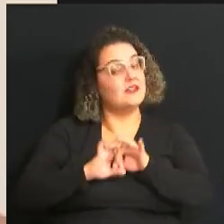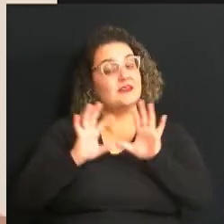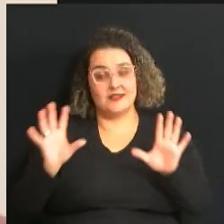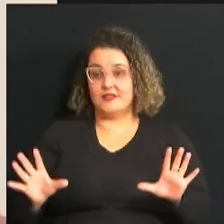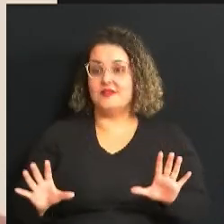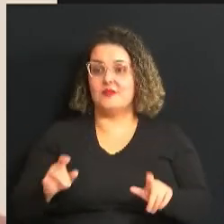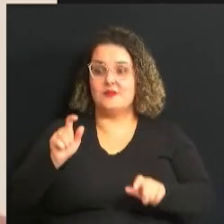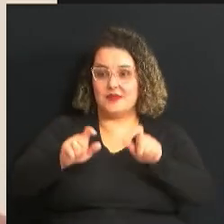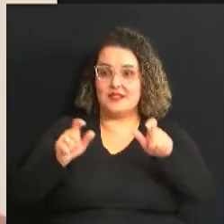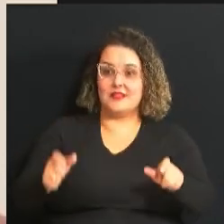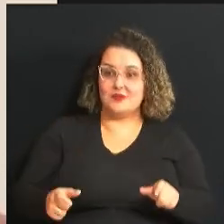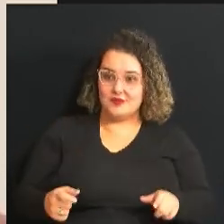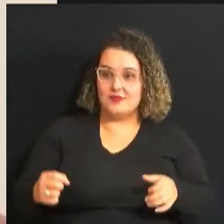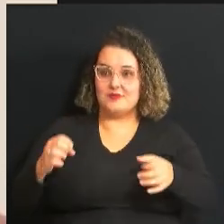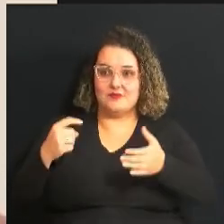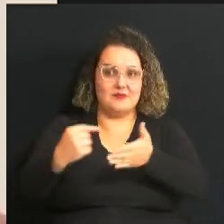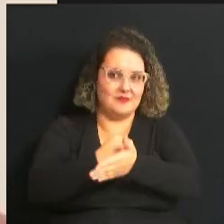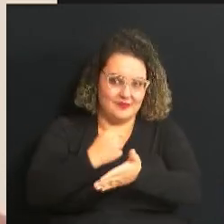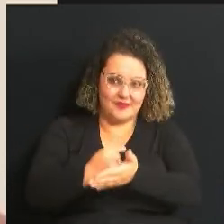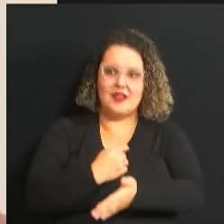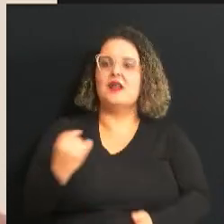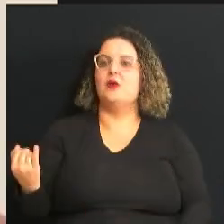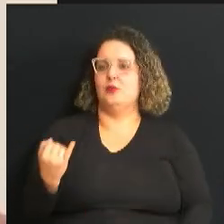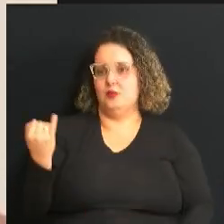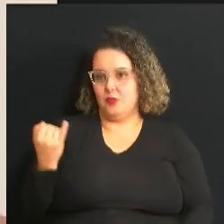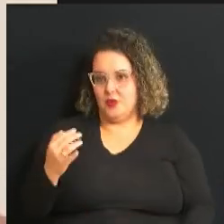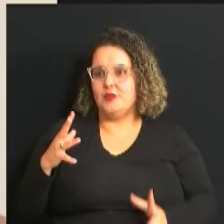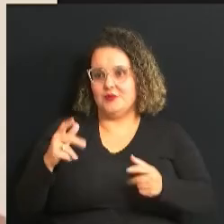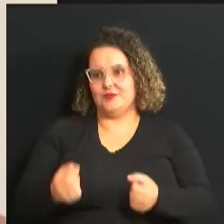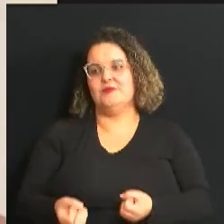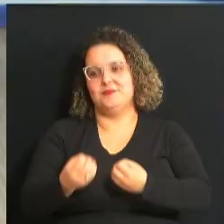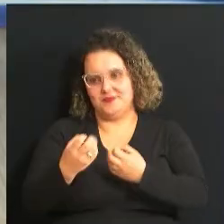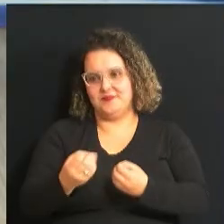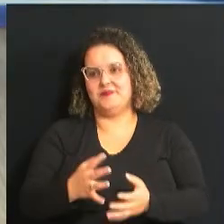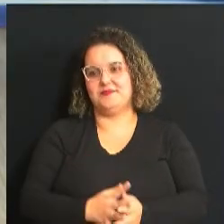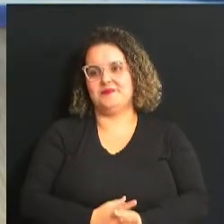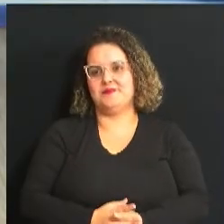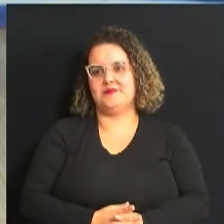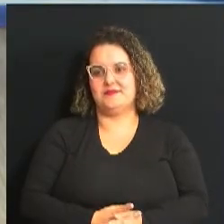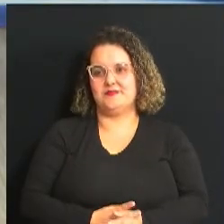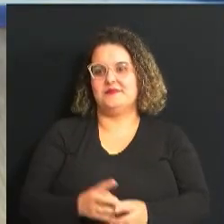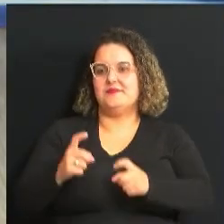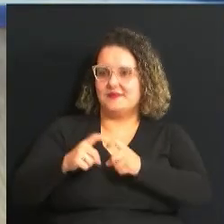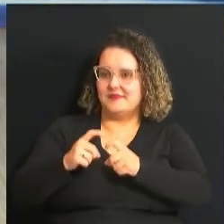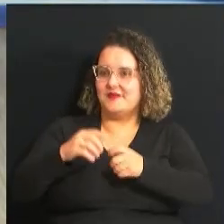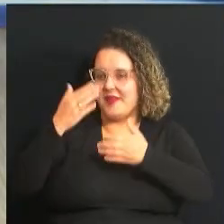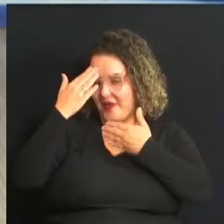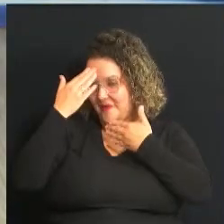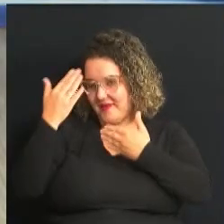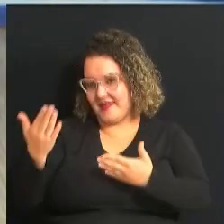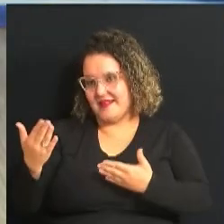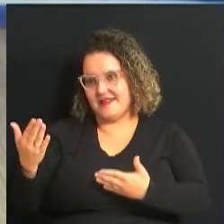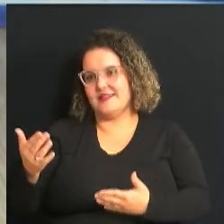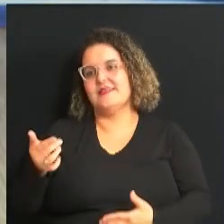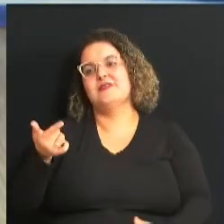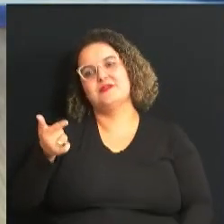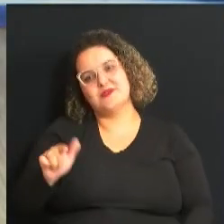pessoal mande bastante pergunta, que é importante que todo mundo fique bem informado. Doutora, muito obrigada, então, mais uma